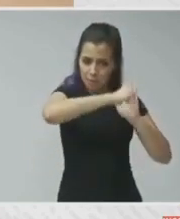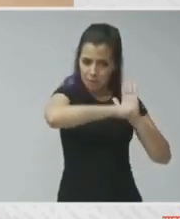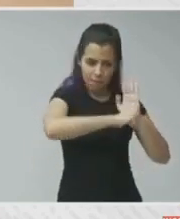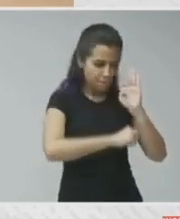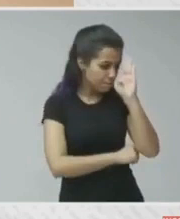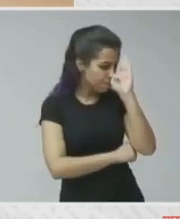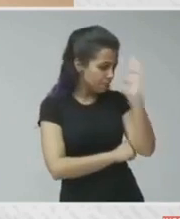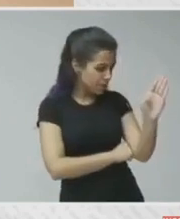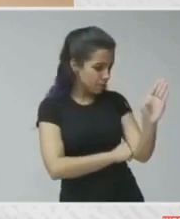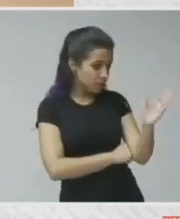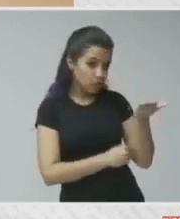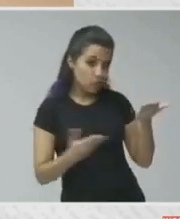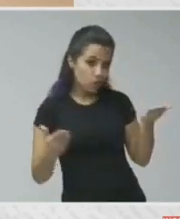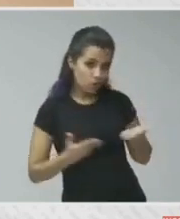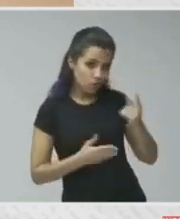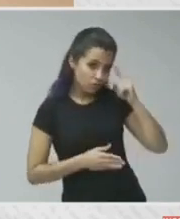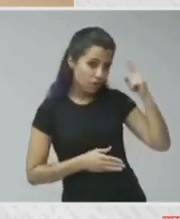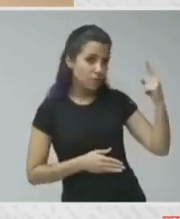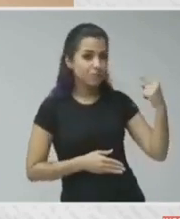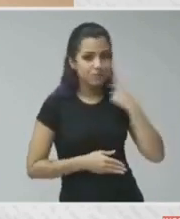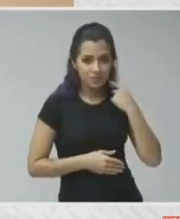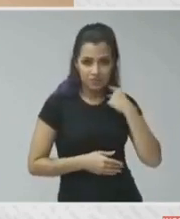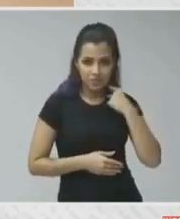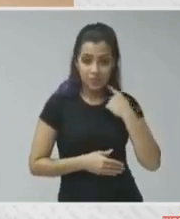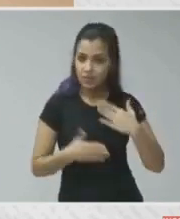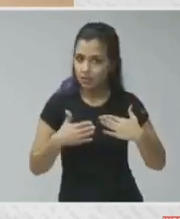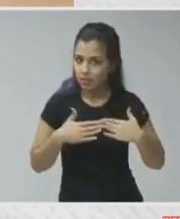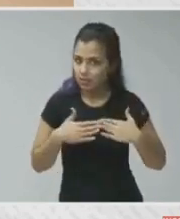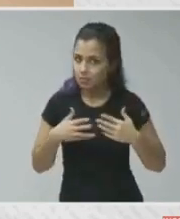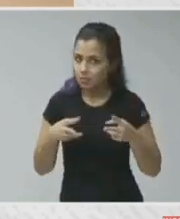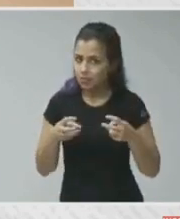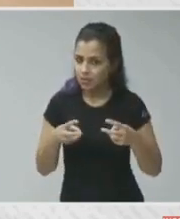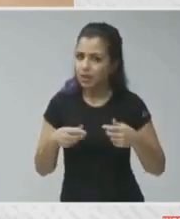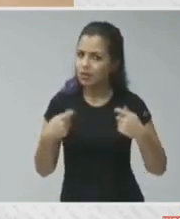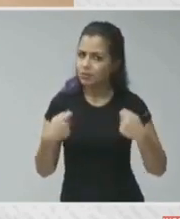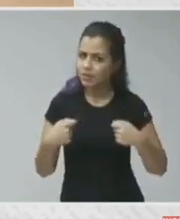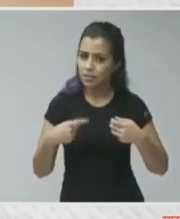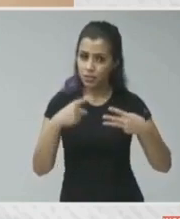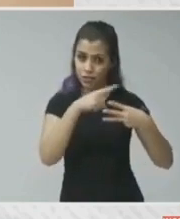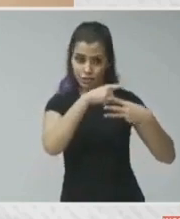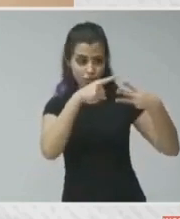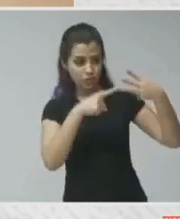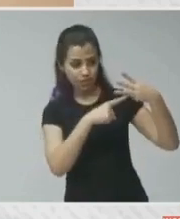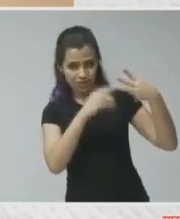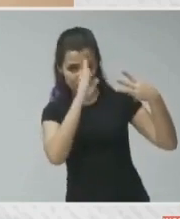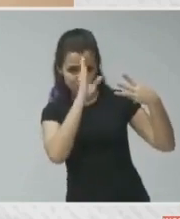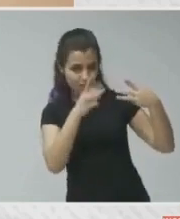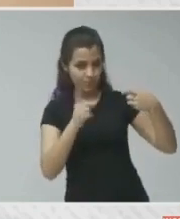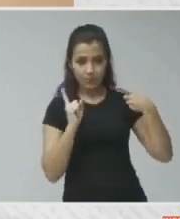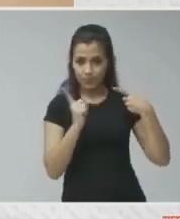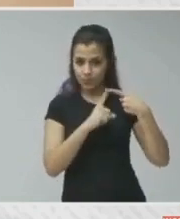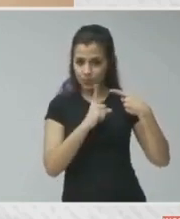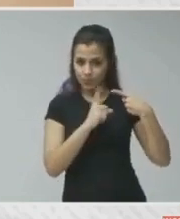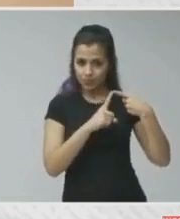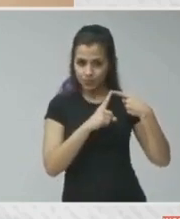tratar neste 1º de maio, que, na minha perspectiva, deve envolver três eixos centrais. O primeiro